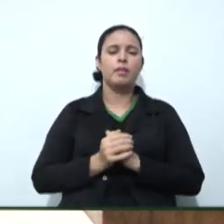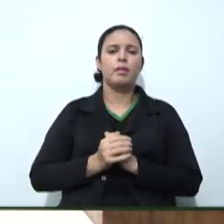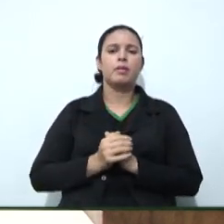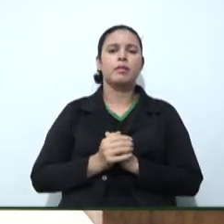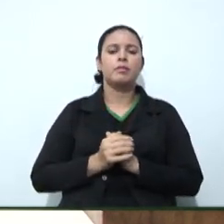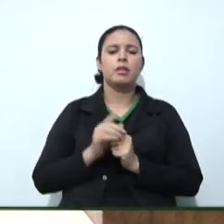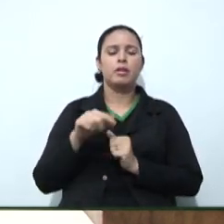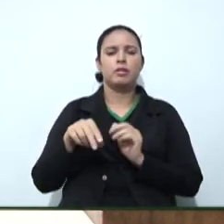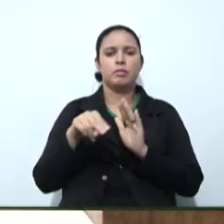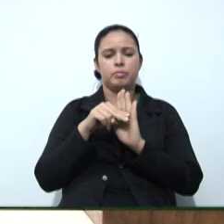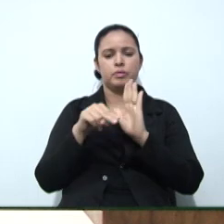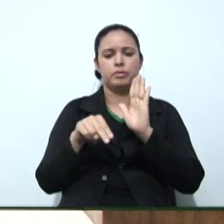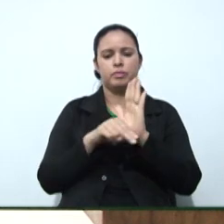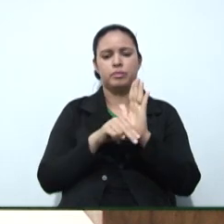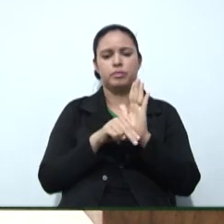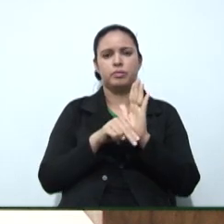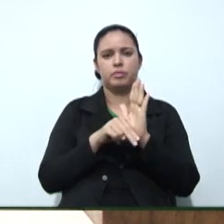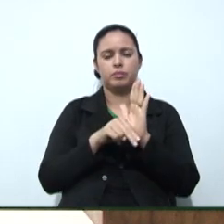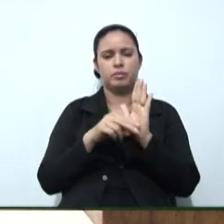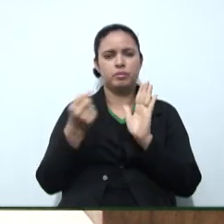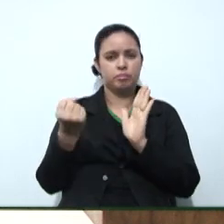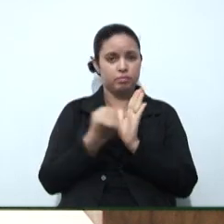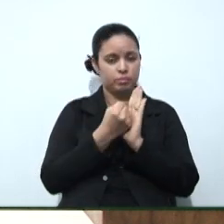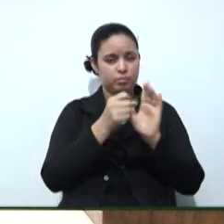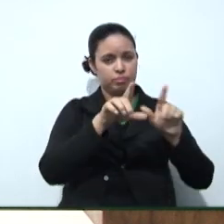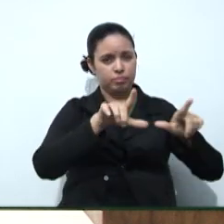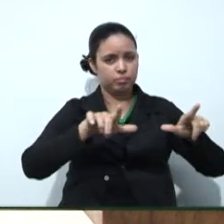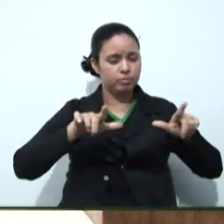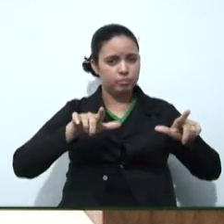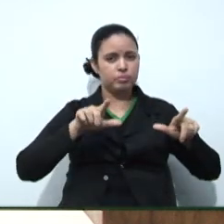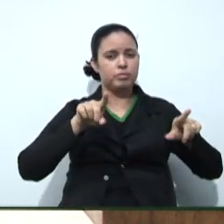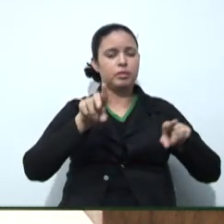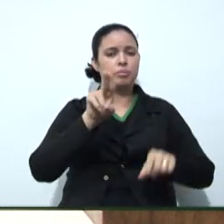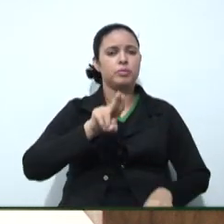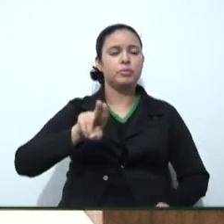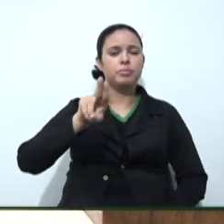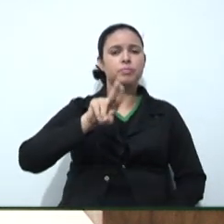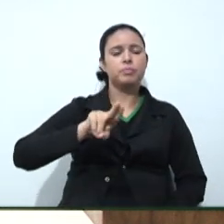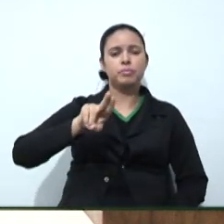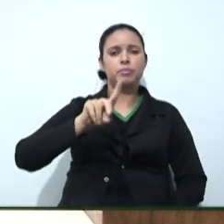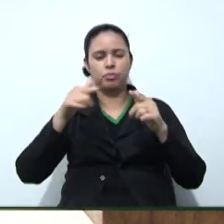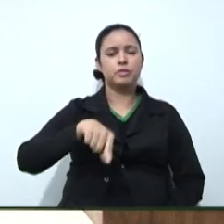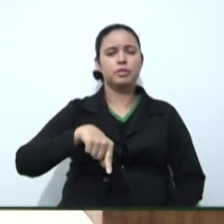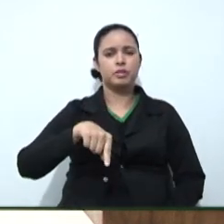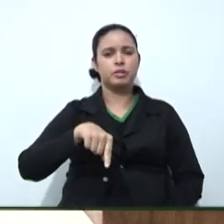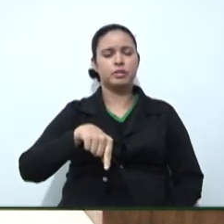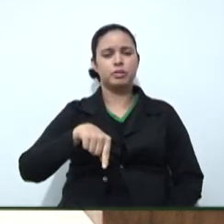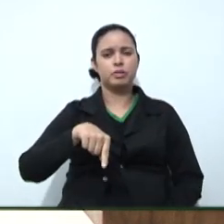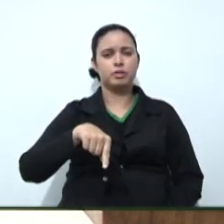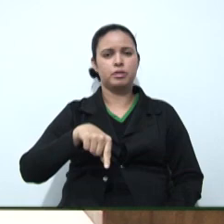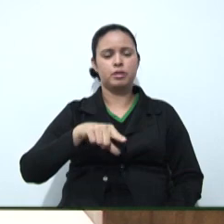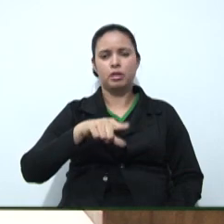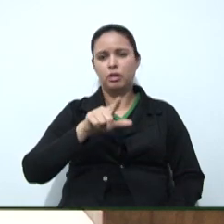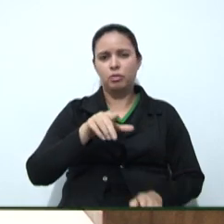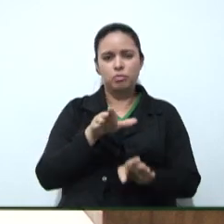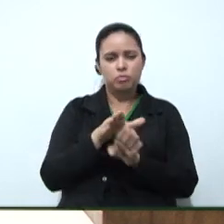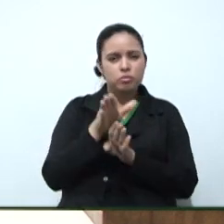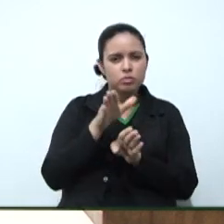que é uma norma que, além de certificar, ela pode ser utilizada também como orientação ao uso,